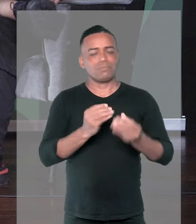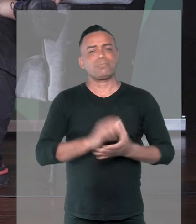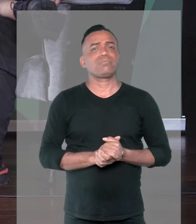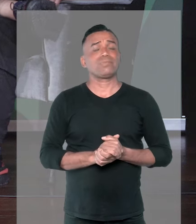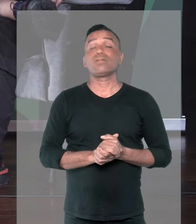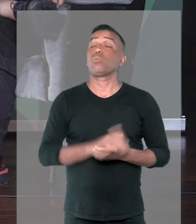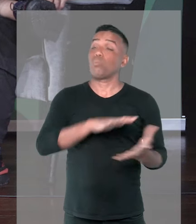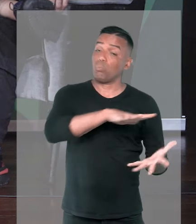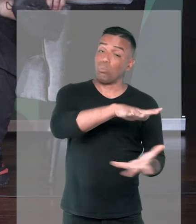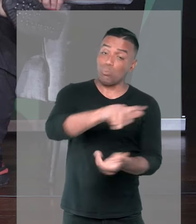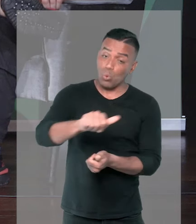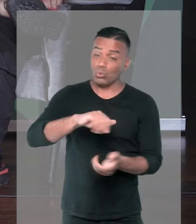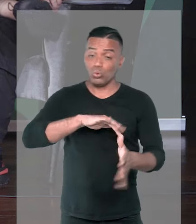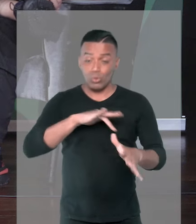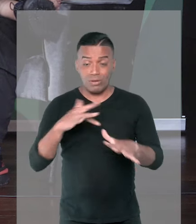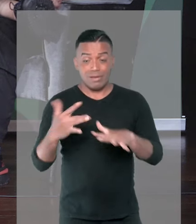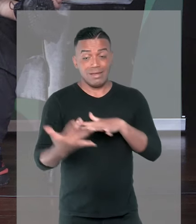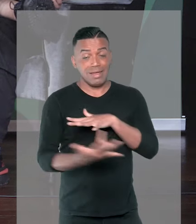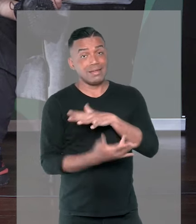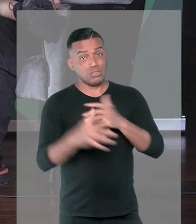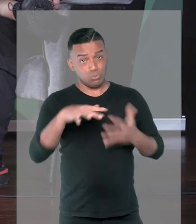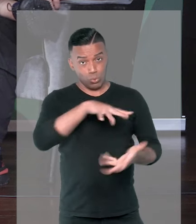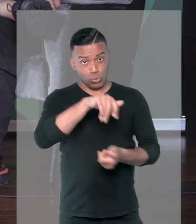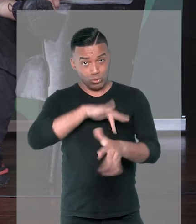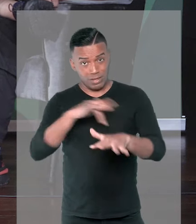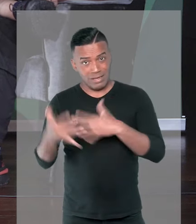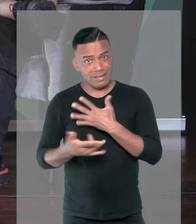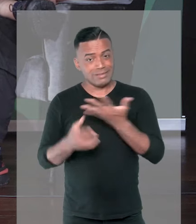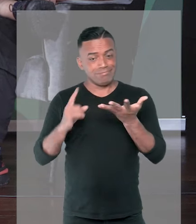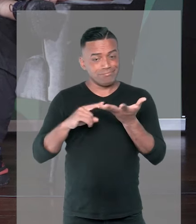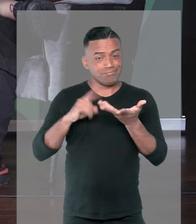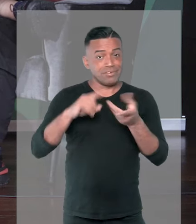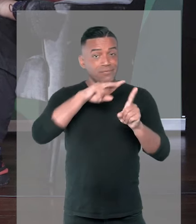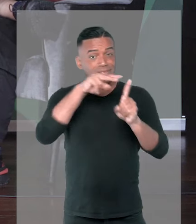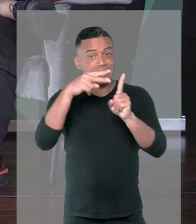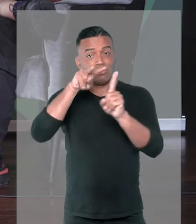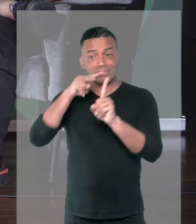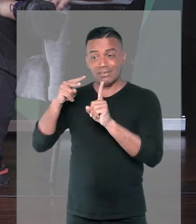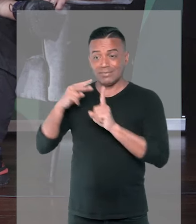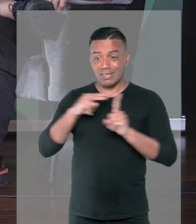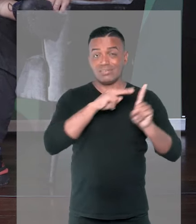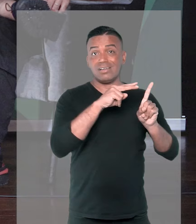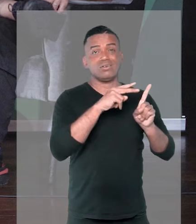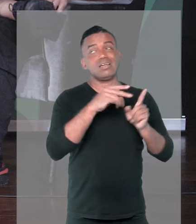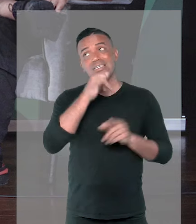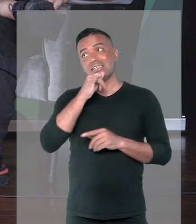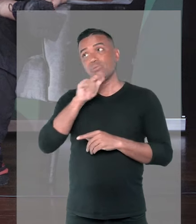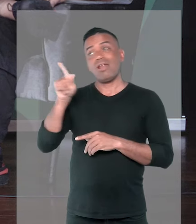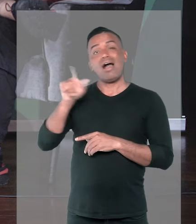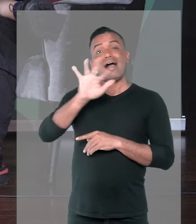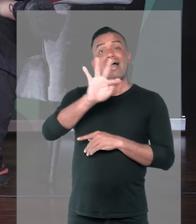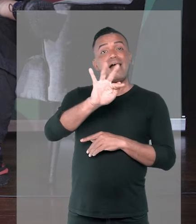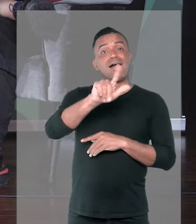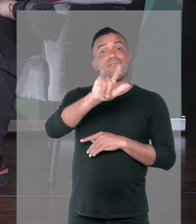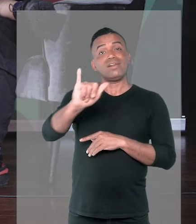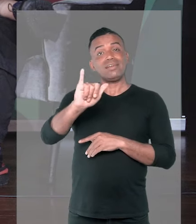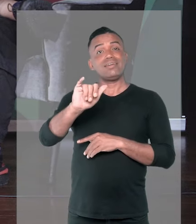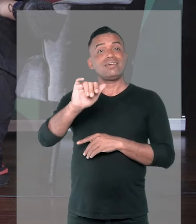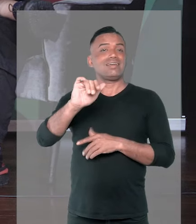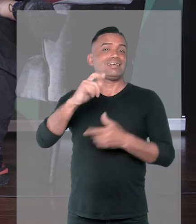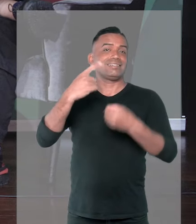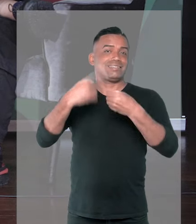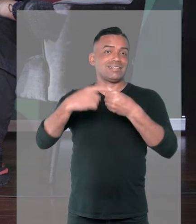ele cria uma multitude de perspectivas sobre o que você tá fazendo no fiel chá por exemplo Tá certo então se